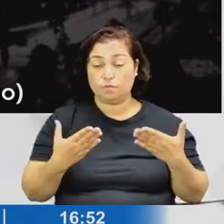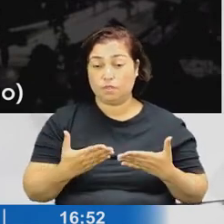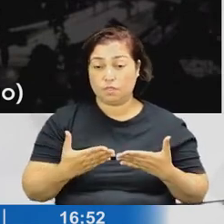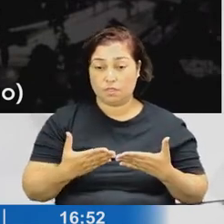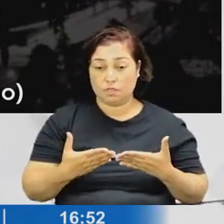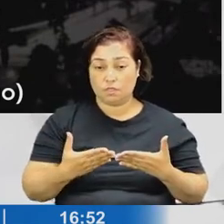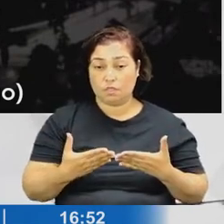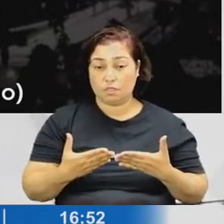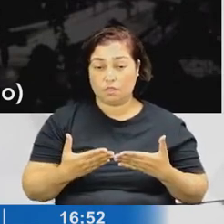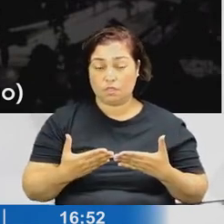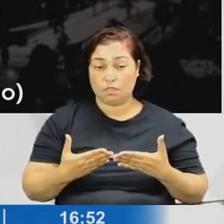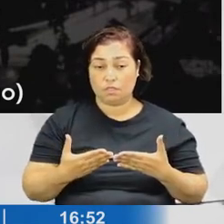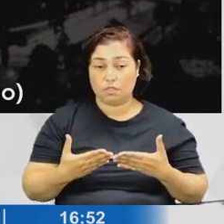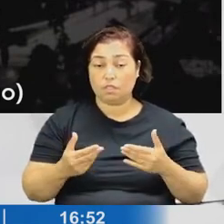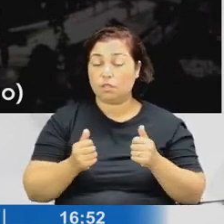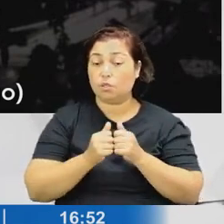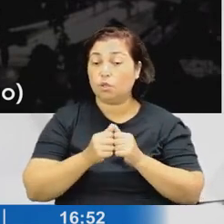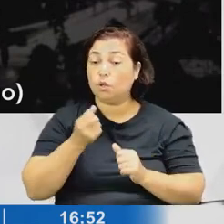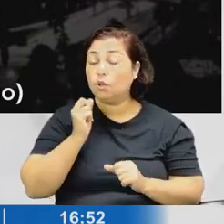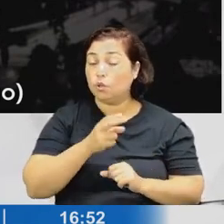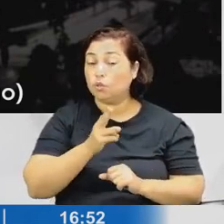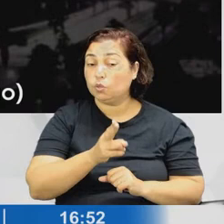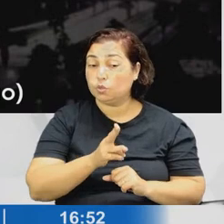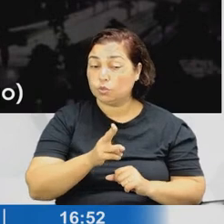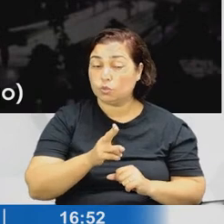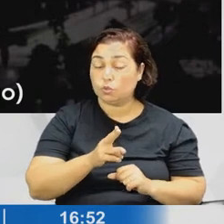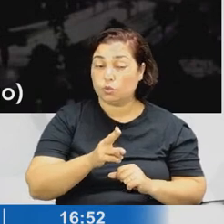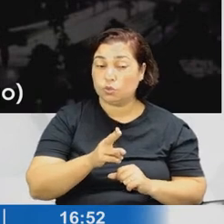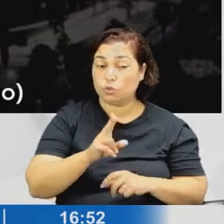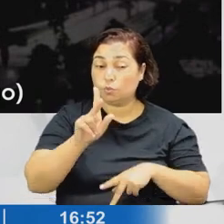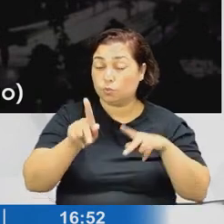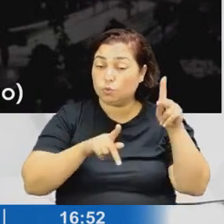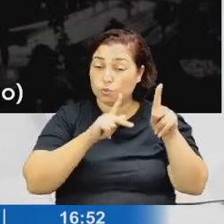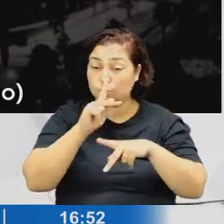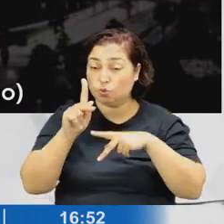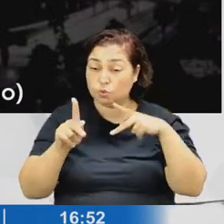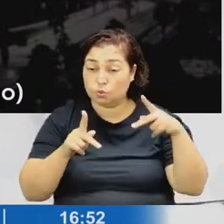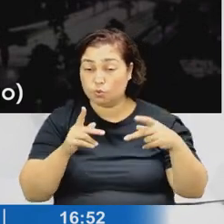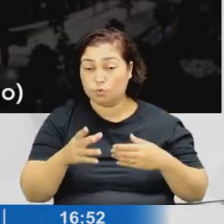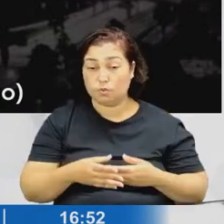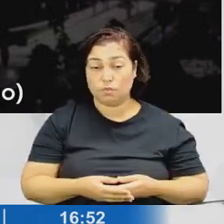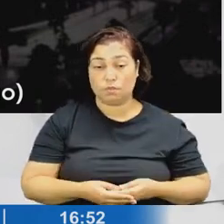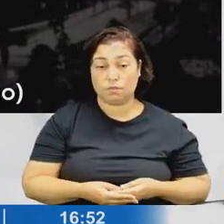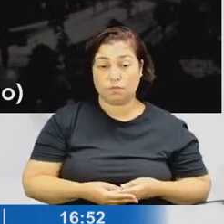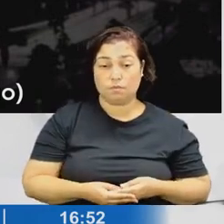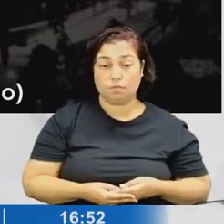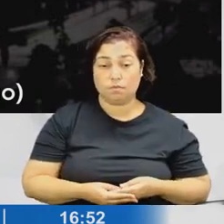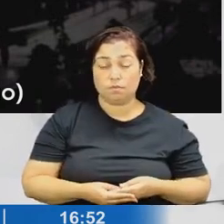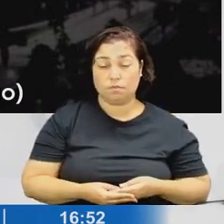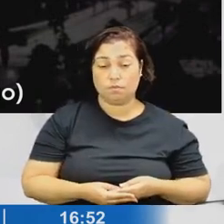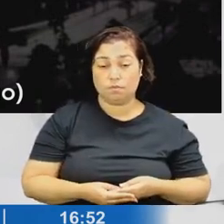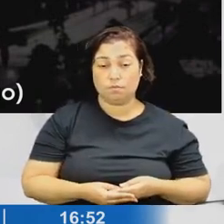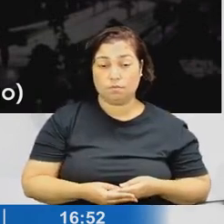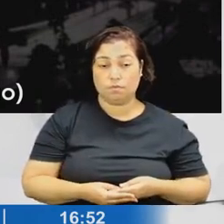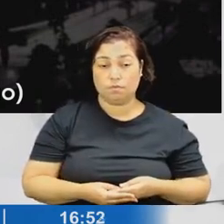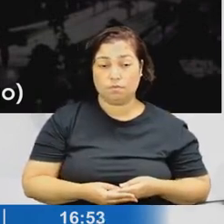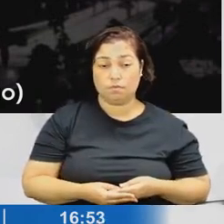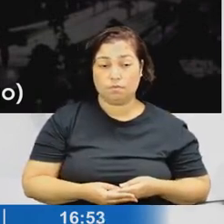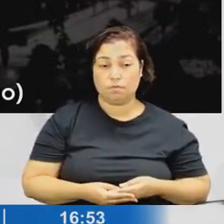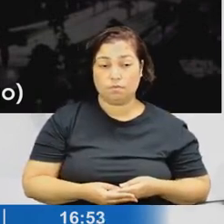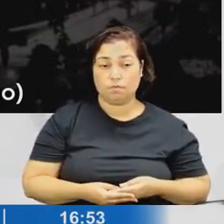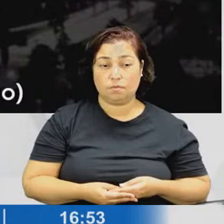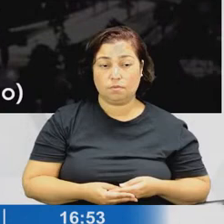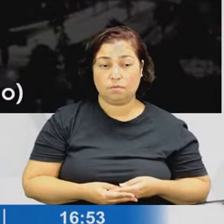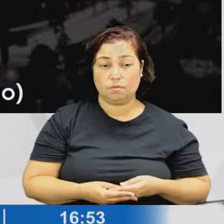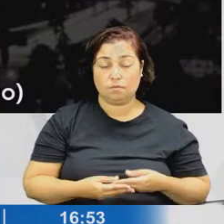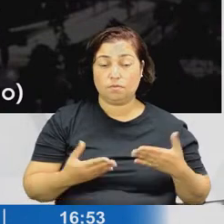ele é com tá com a galera tá sempre envolvido com gente do Povo subindo ele jogando ele para o alto entendeu então no formal sempre com o povo